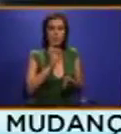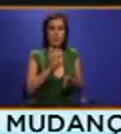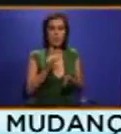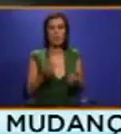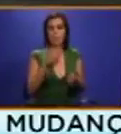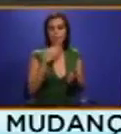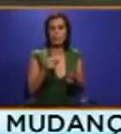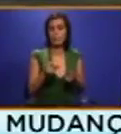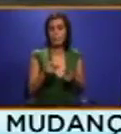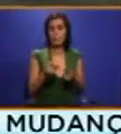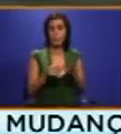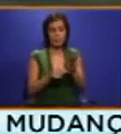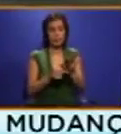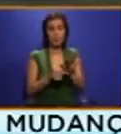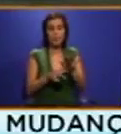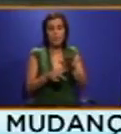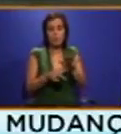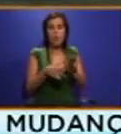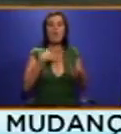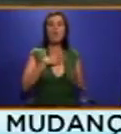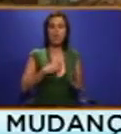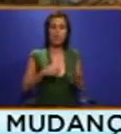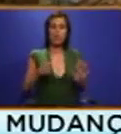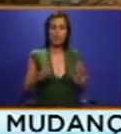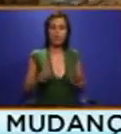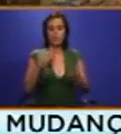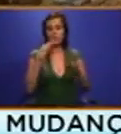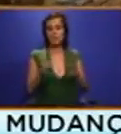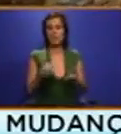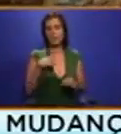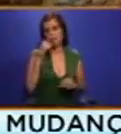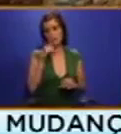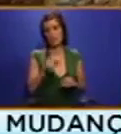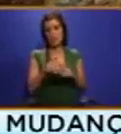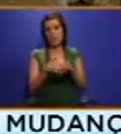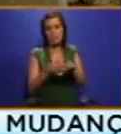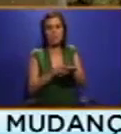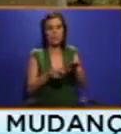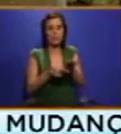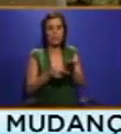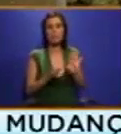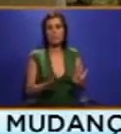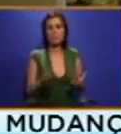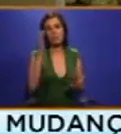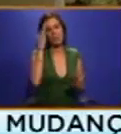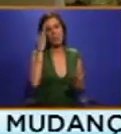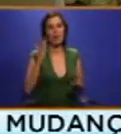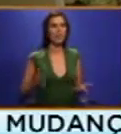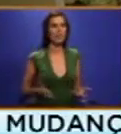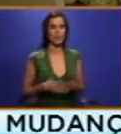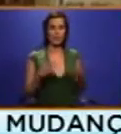elegantes o de Cunha Também Também gostei mas de certeza que optaria pelos mais baixos porque acho que eram